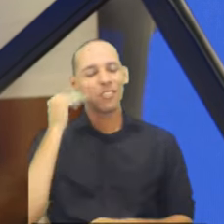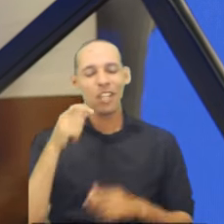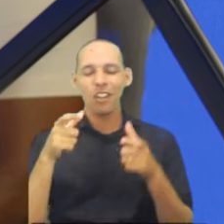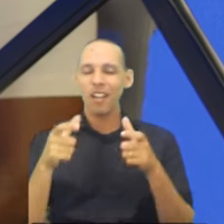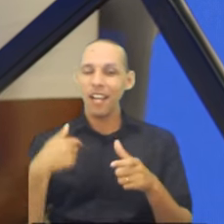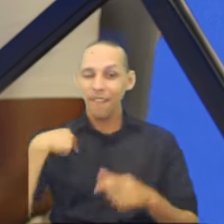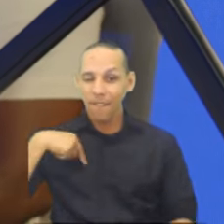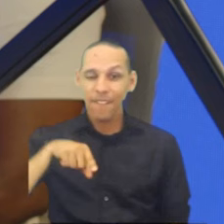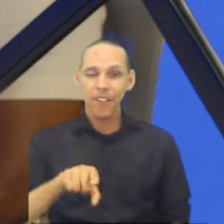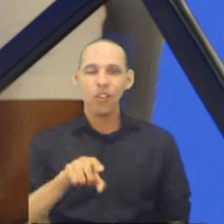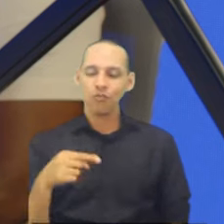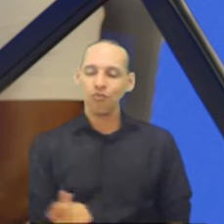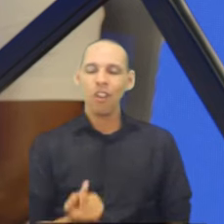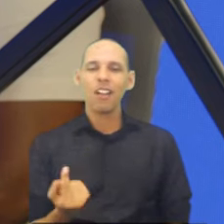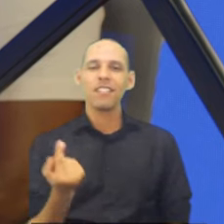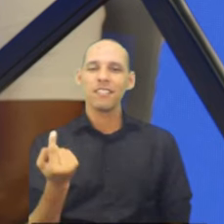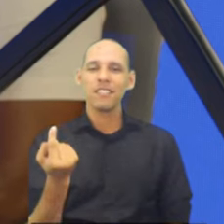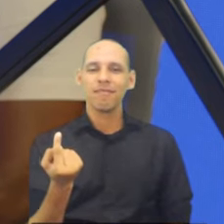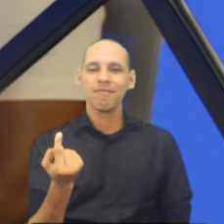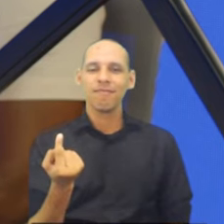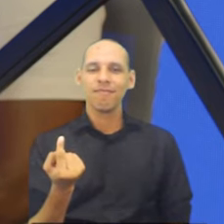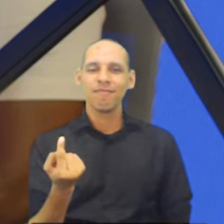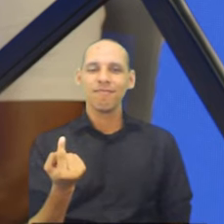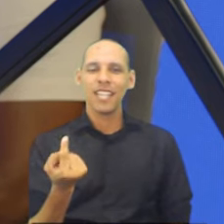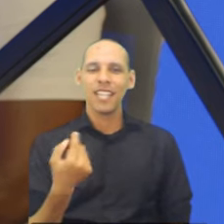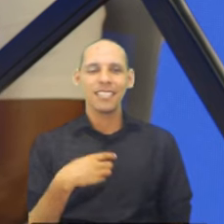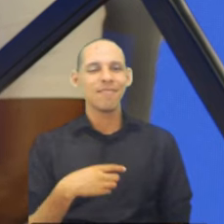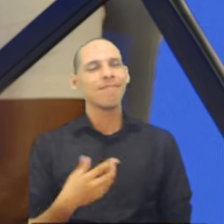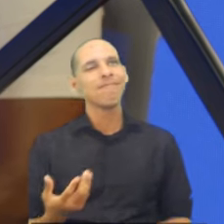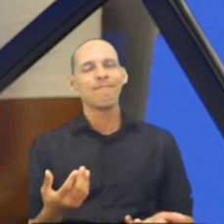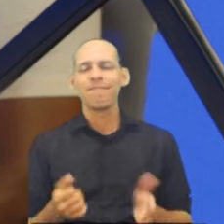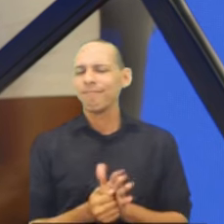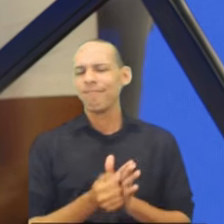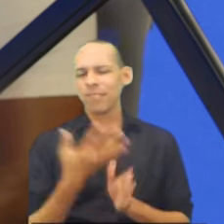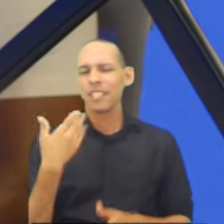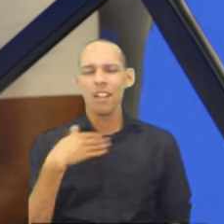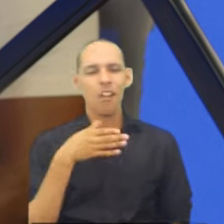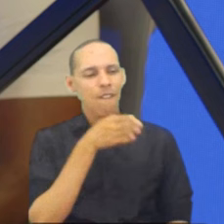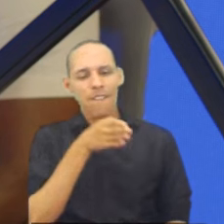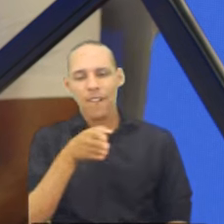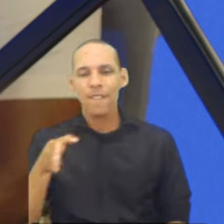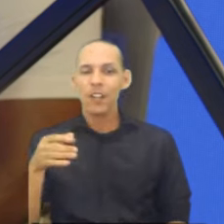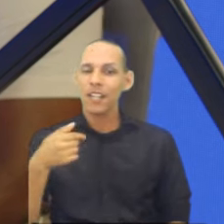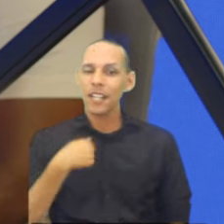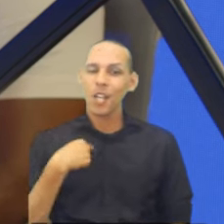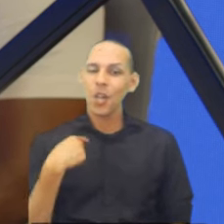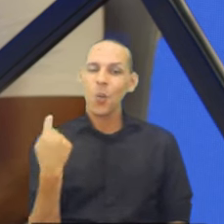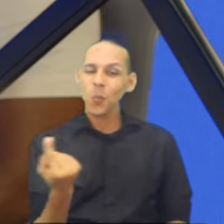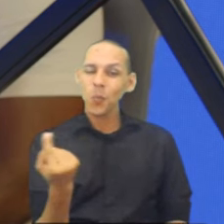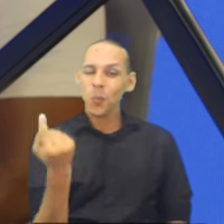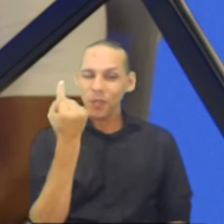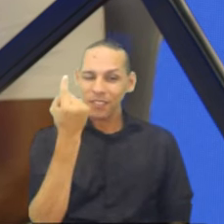aquilombar que vou estar sozinha e já e Acontece muito de ir para lugares onde eu sou